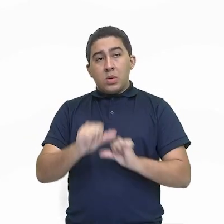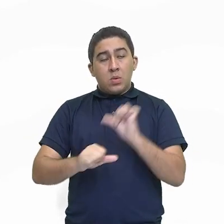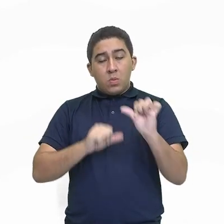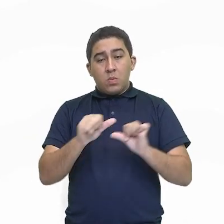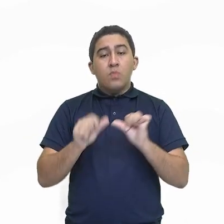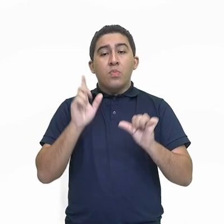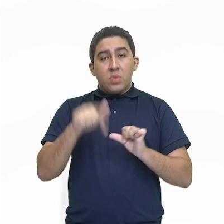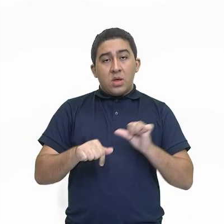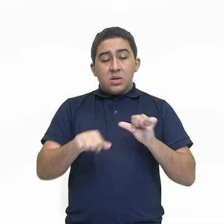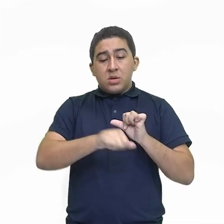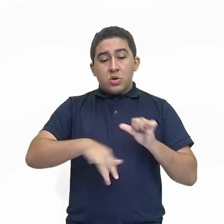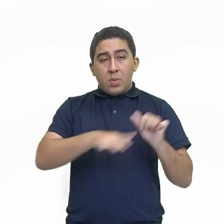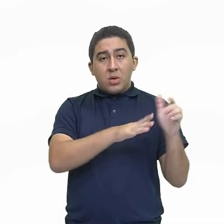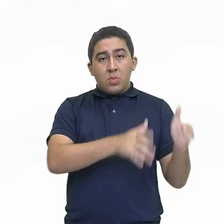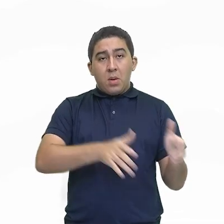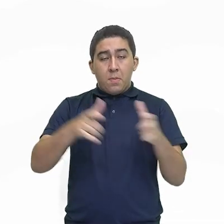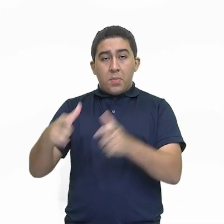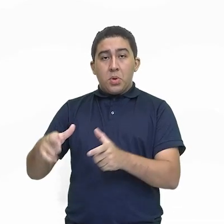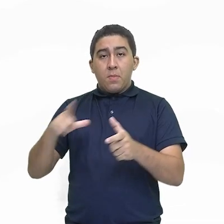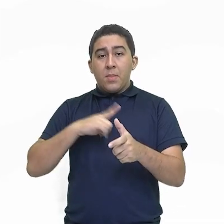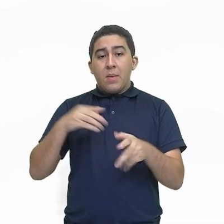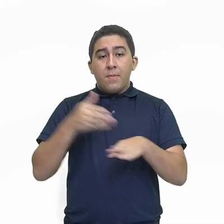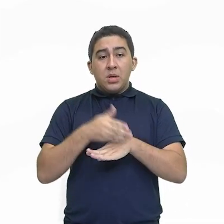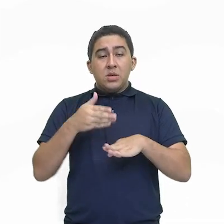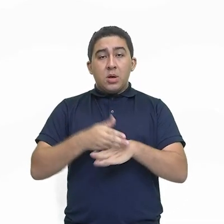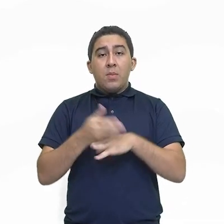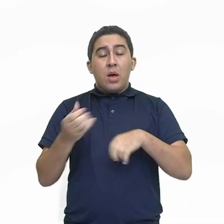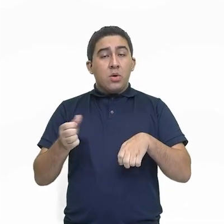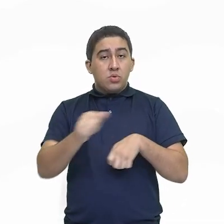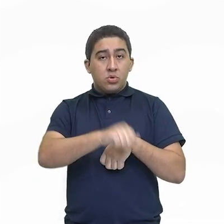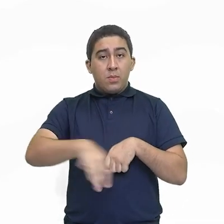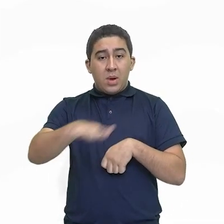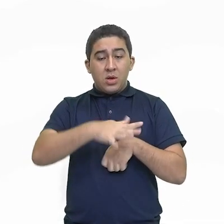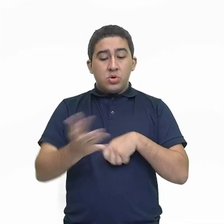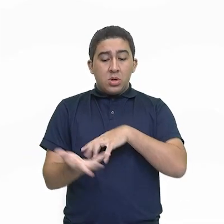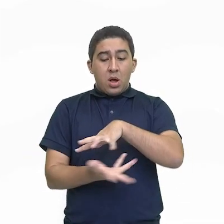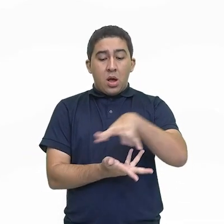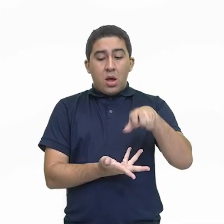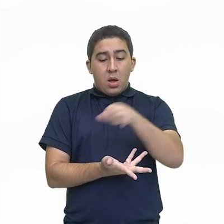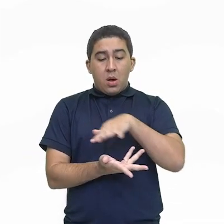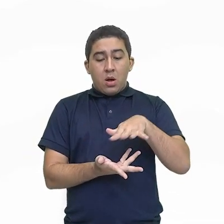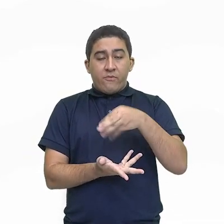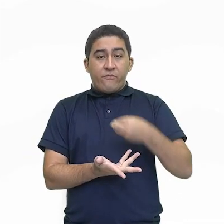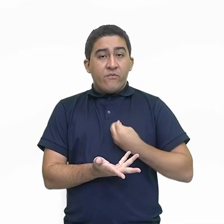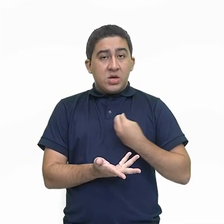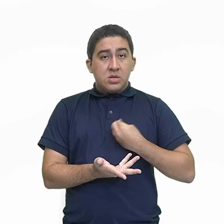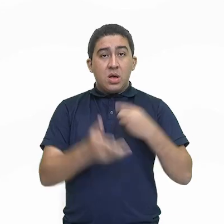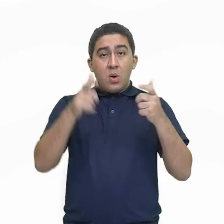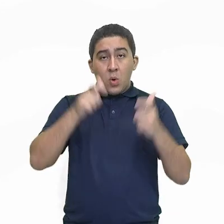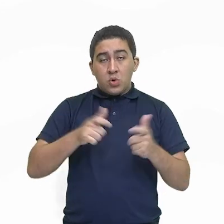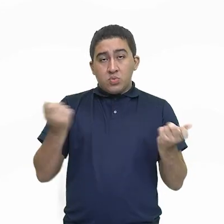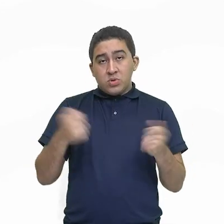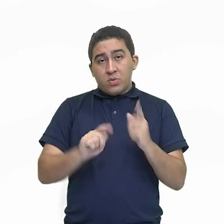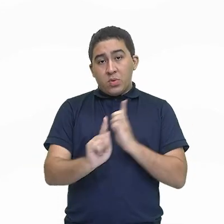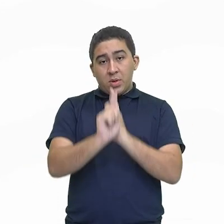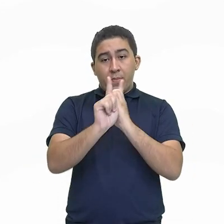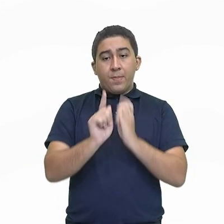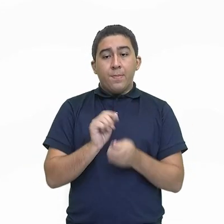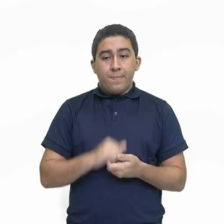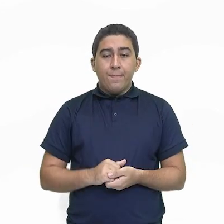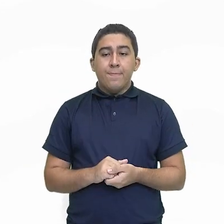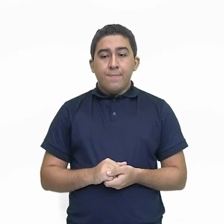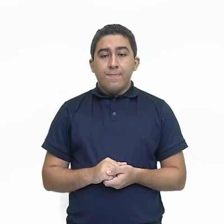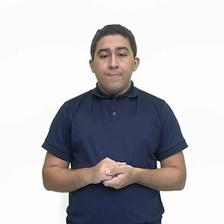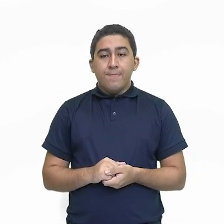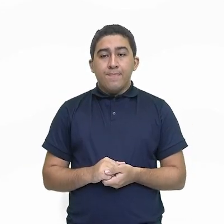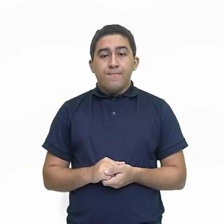entre esses biomas que participam aí da biosfera, que são todos os ambientes onde são encontrados os seres vivos.